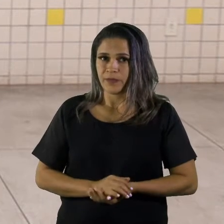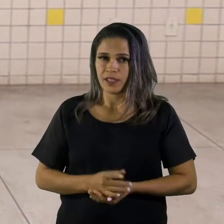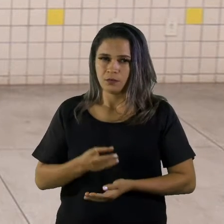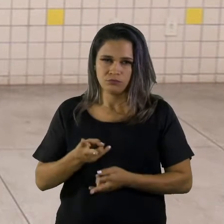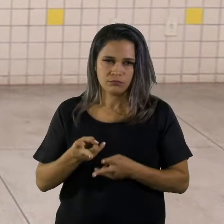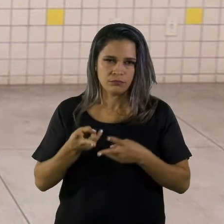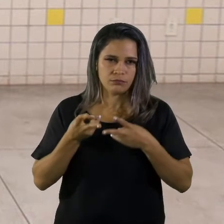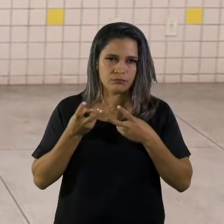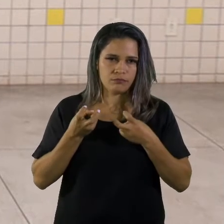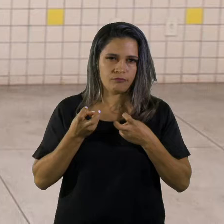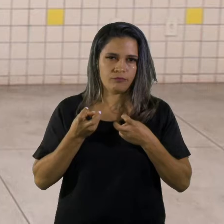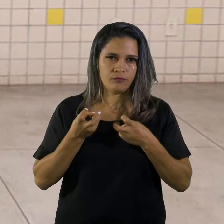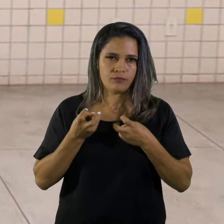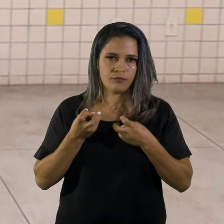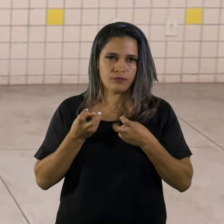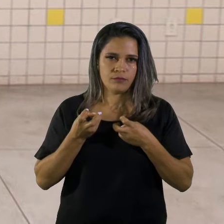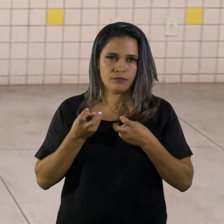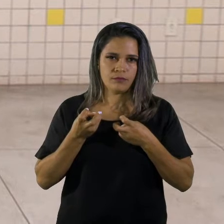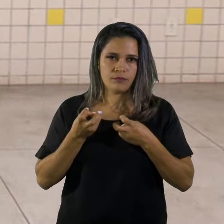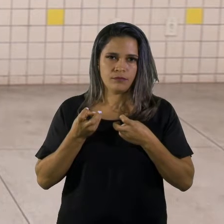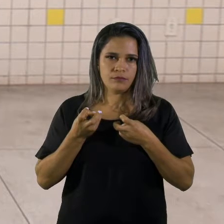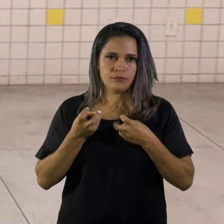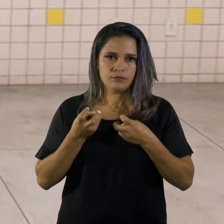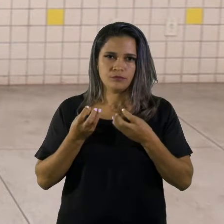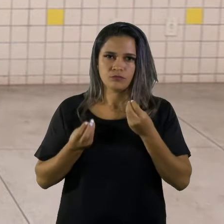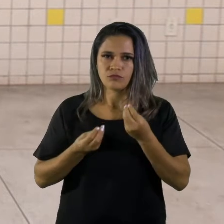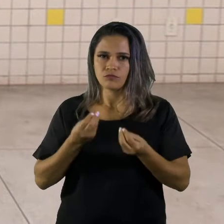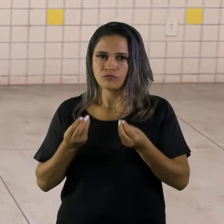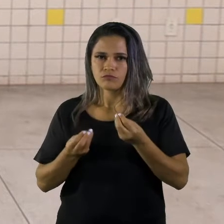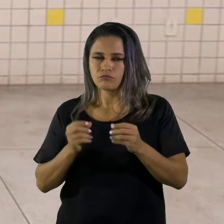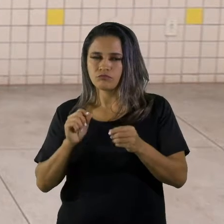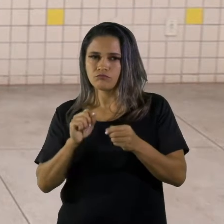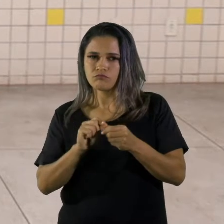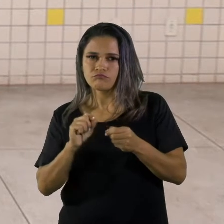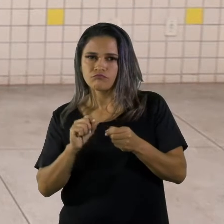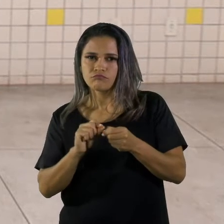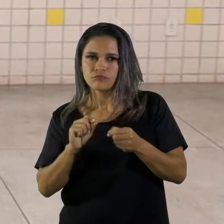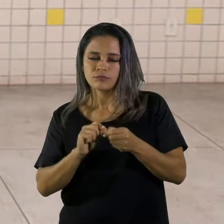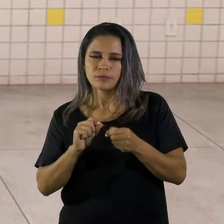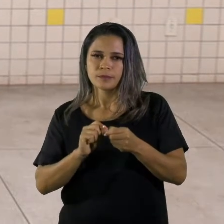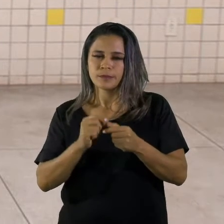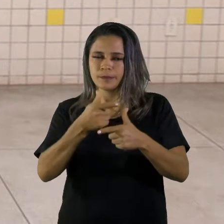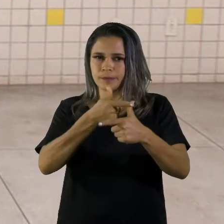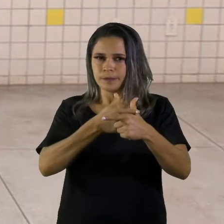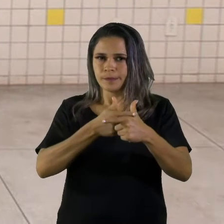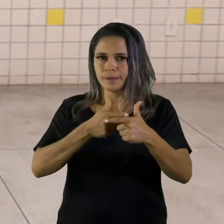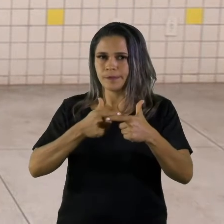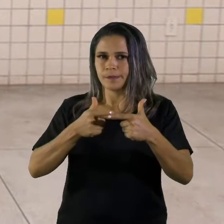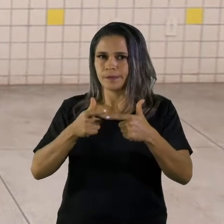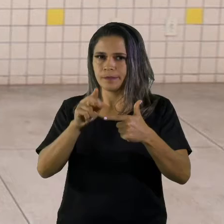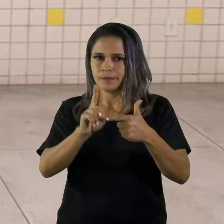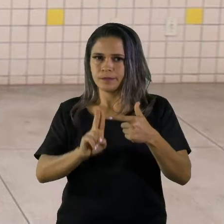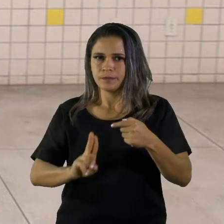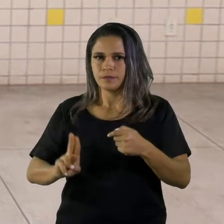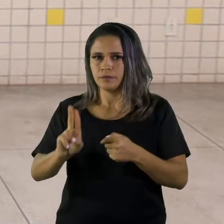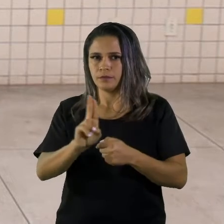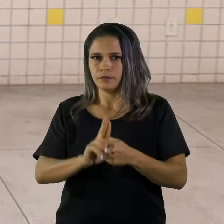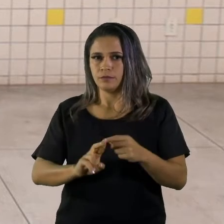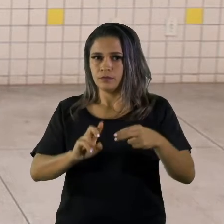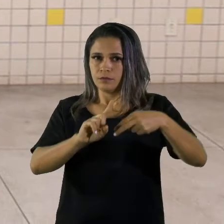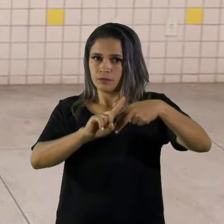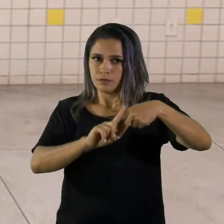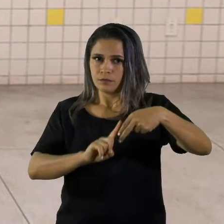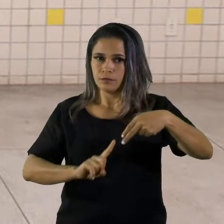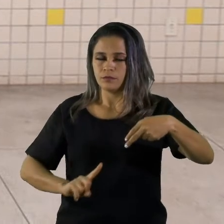percebam que a maneira como a gente opera na divisão usando os números